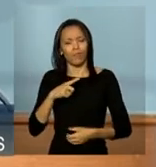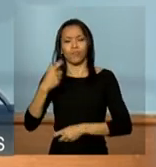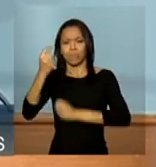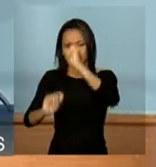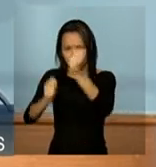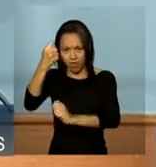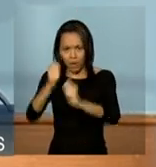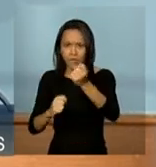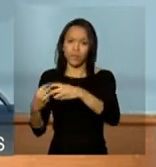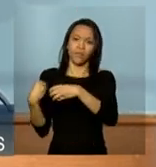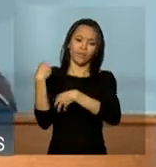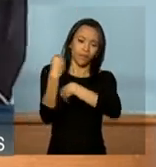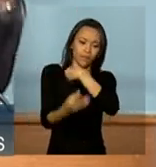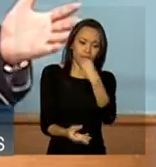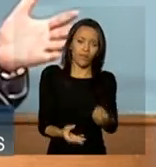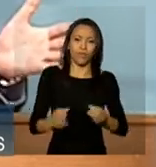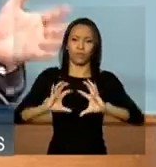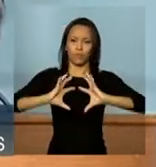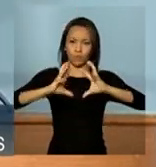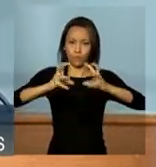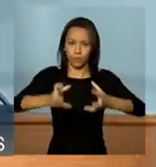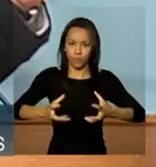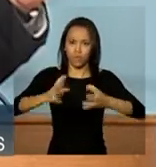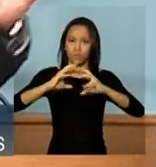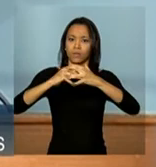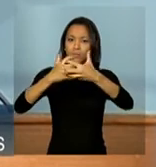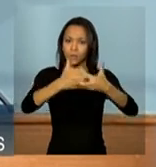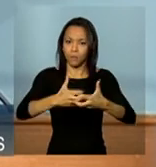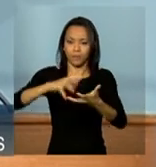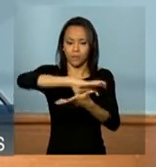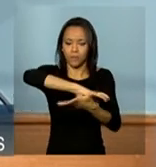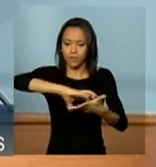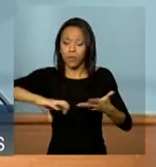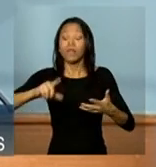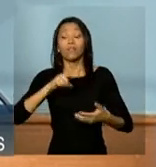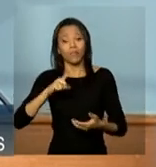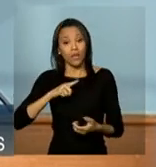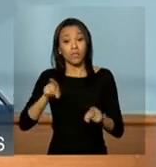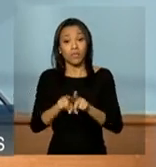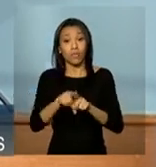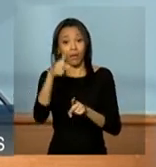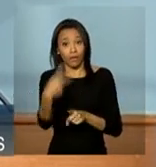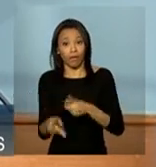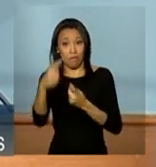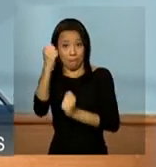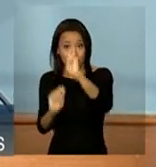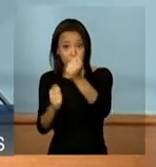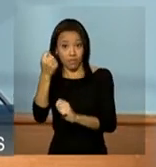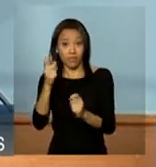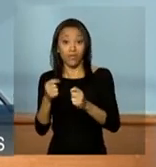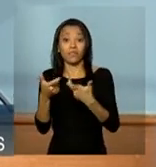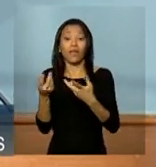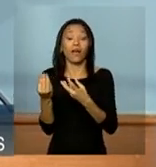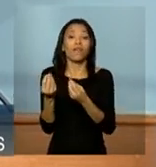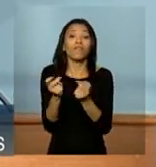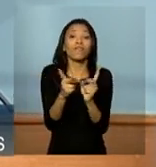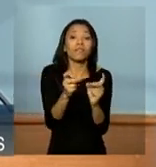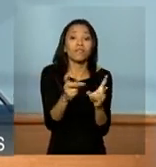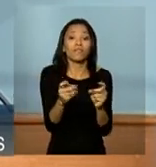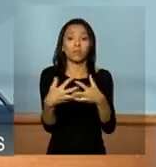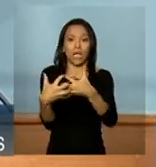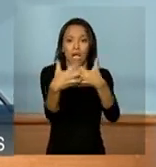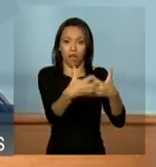forneceu retroescavadeira. Aqui no Rio Grande do Sul, nós temos empresa que fornece caminhão para o programa. Então, está gerando emprego, renda